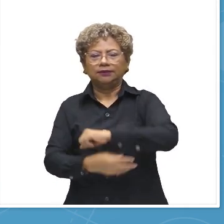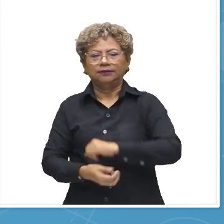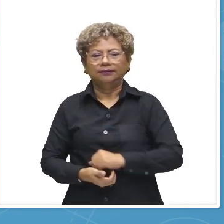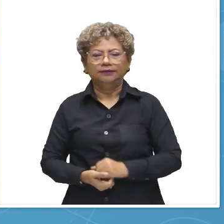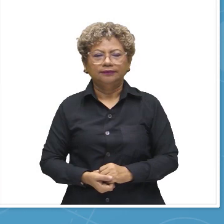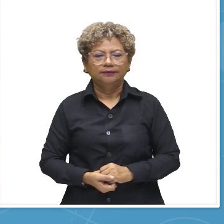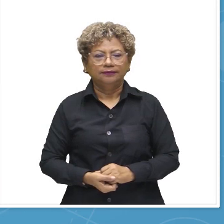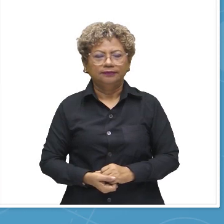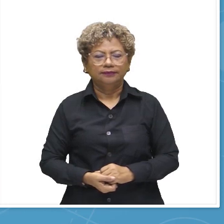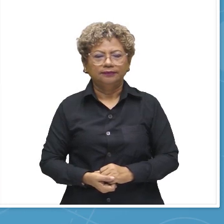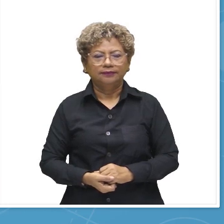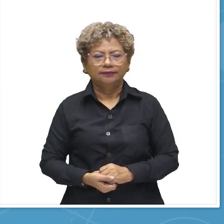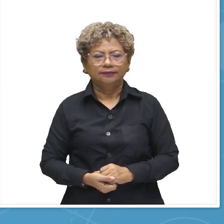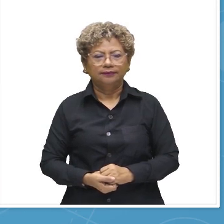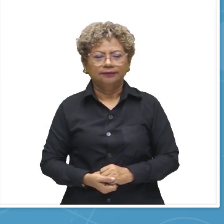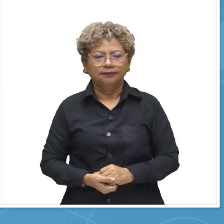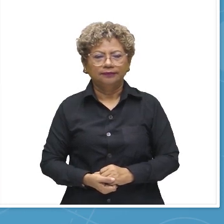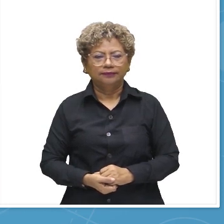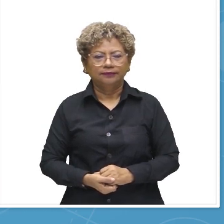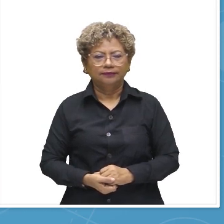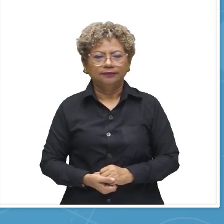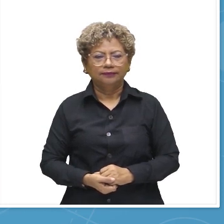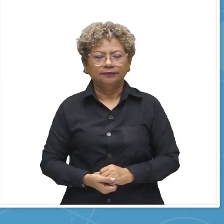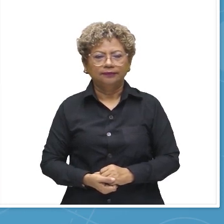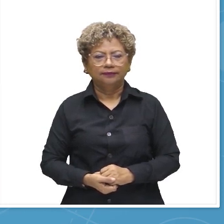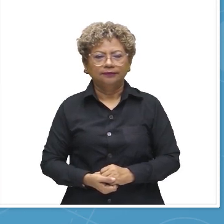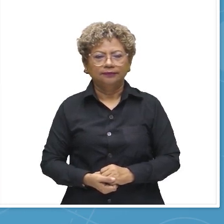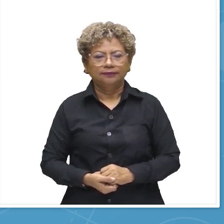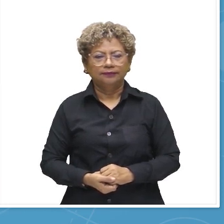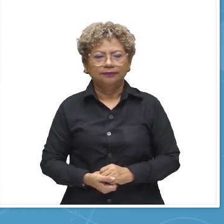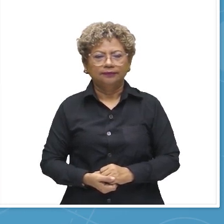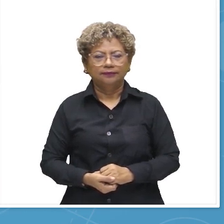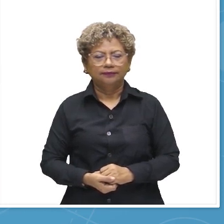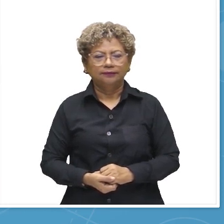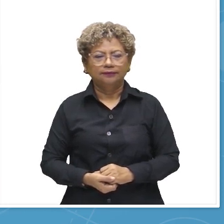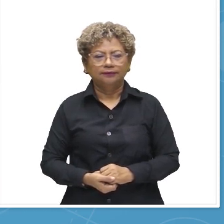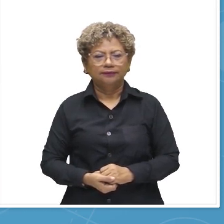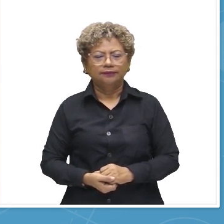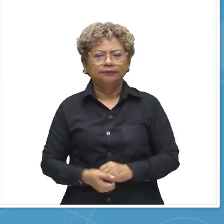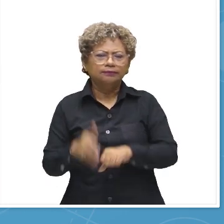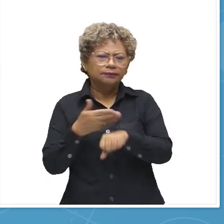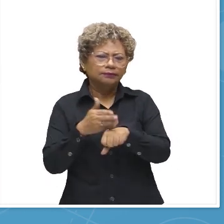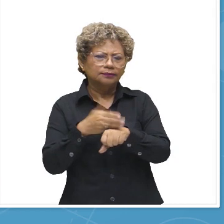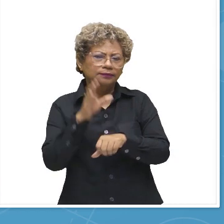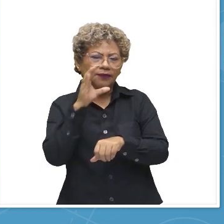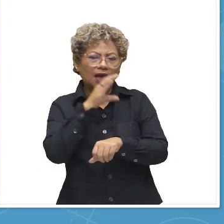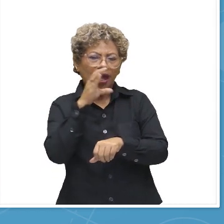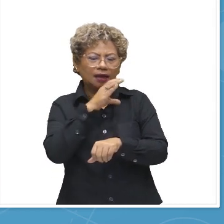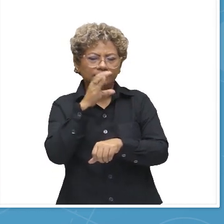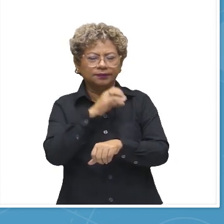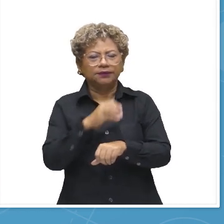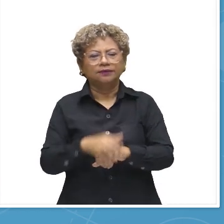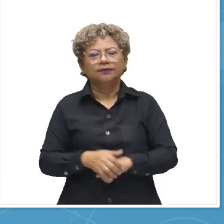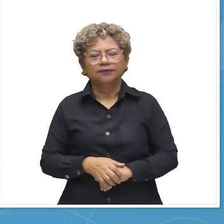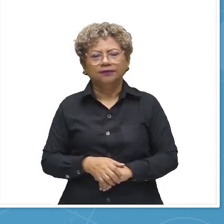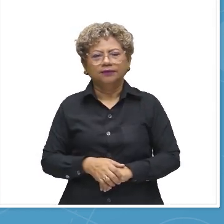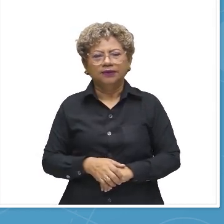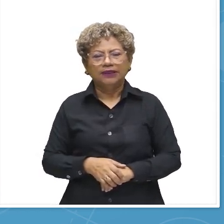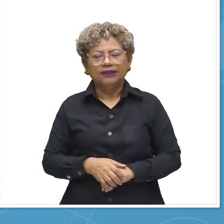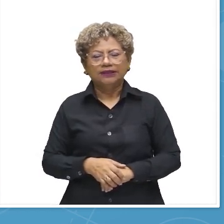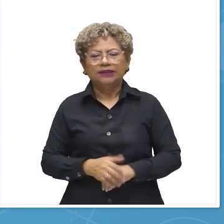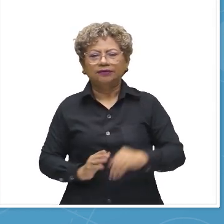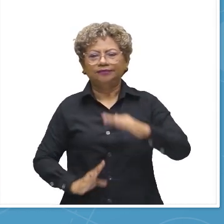36, ok? Vamos fazer aqui um exercíciozinho rapidamente, né? A gente já está no limite do nosso